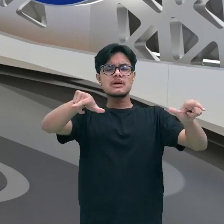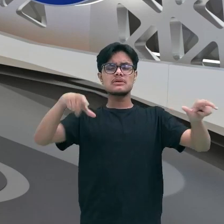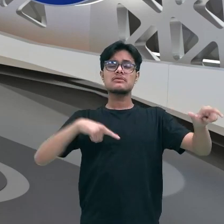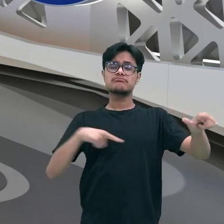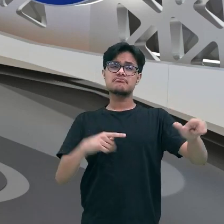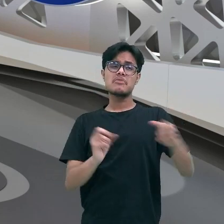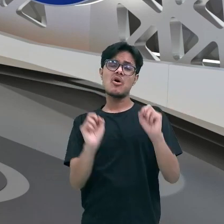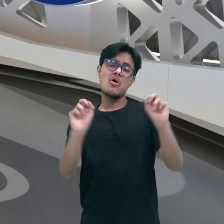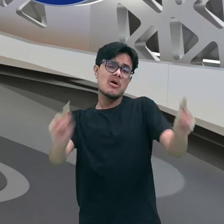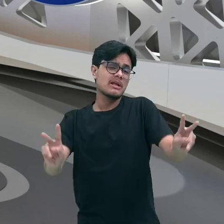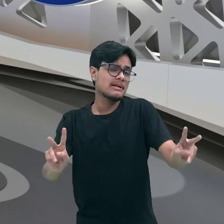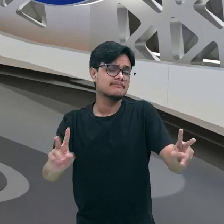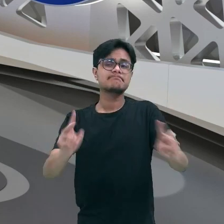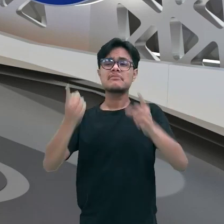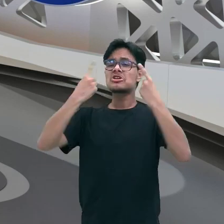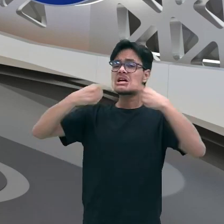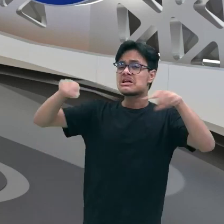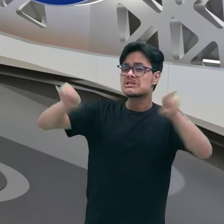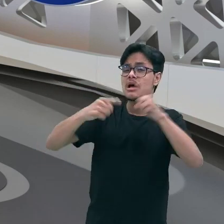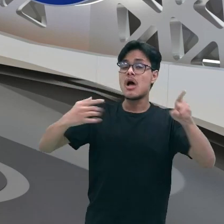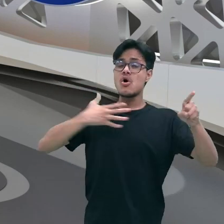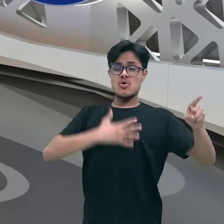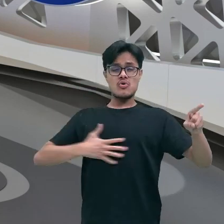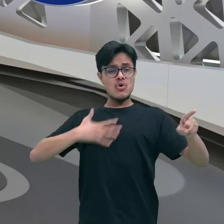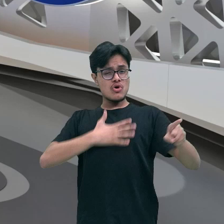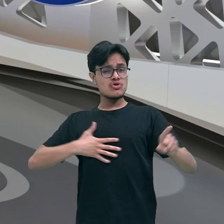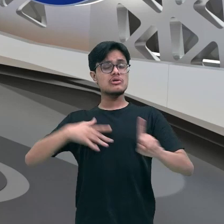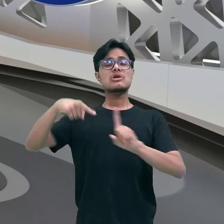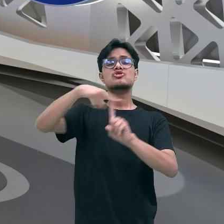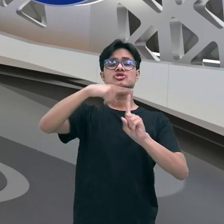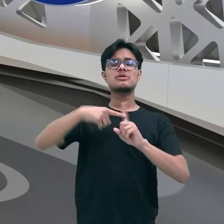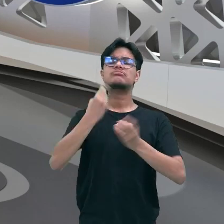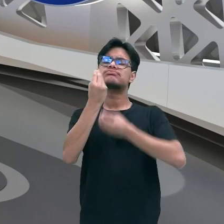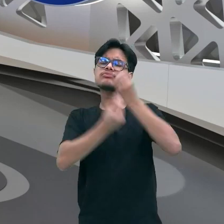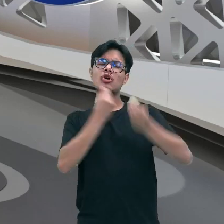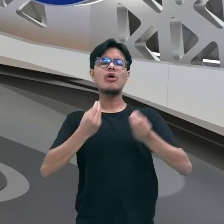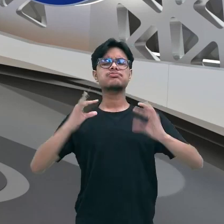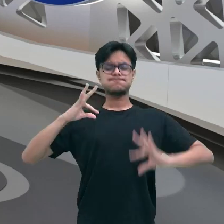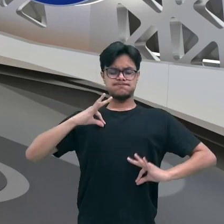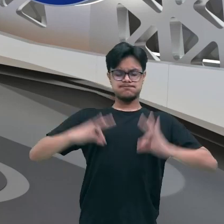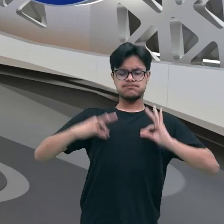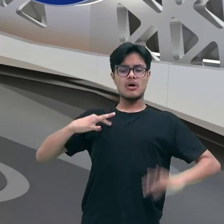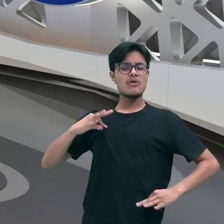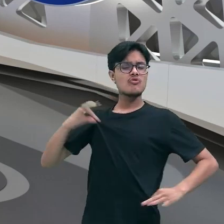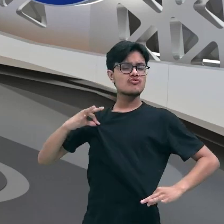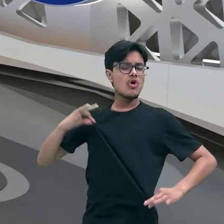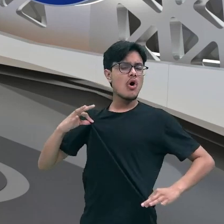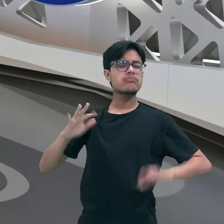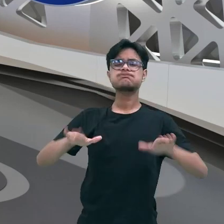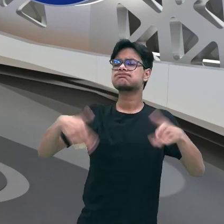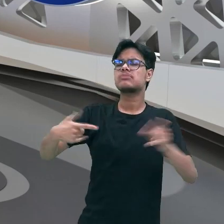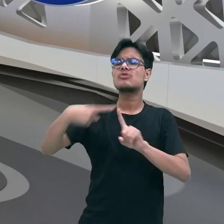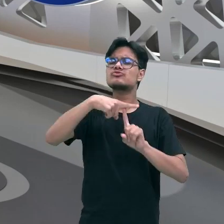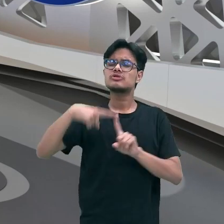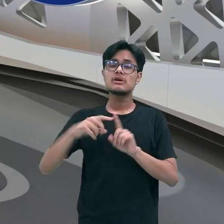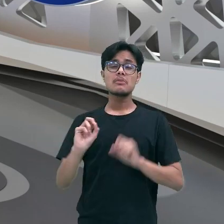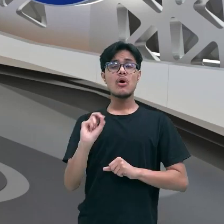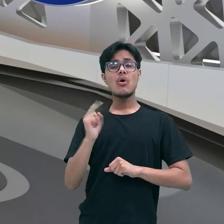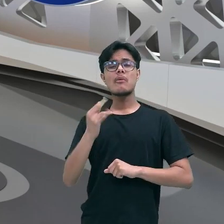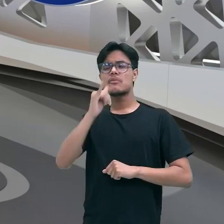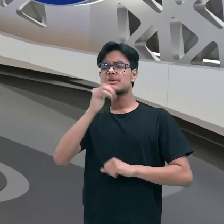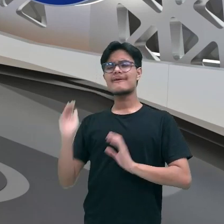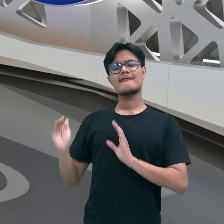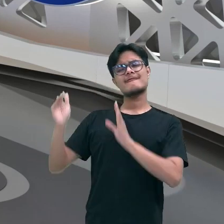determinado tipo de música, com determinado jeito de se vestir, né? Ou com uma arte em